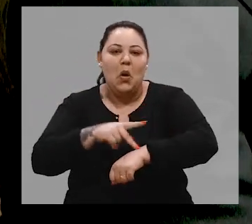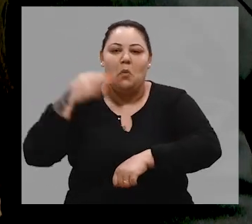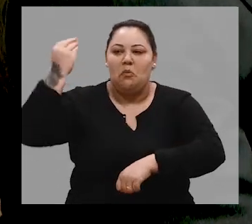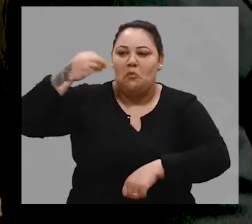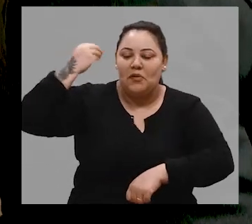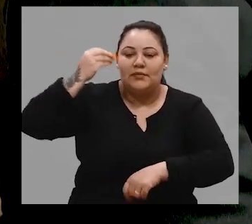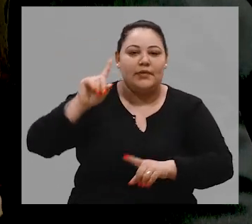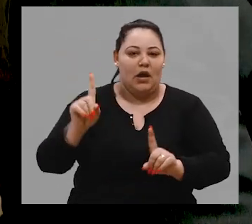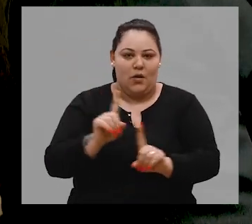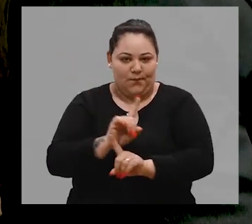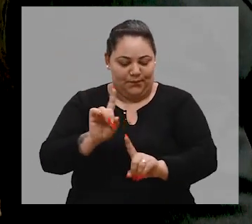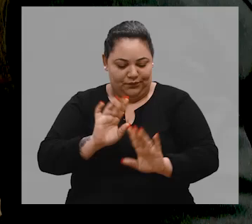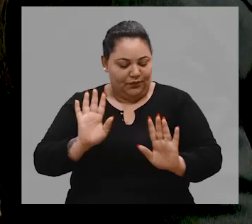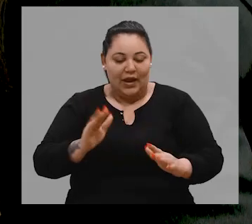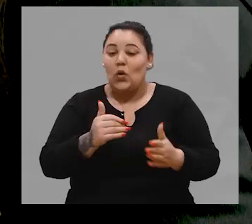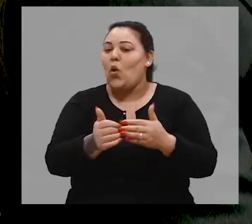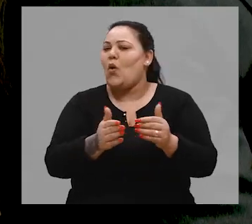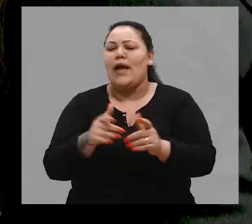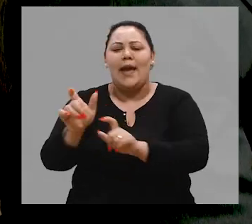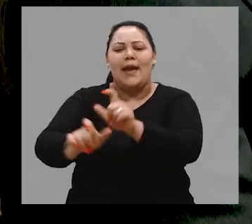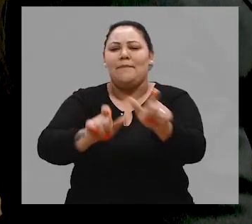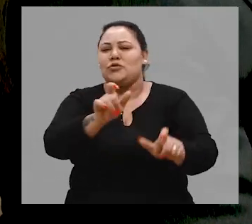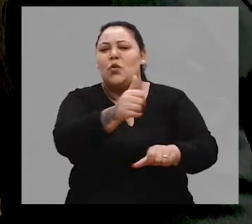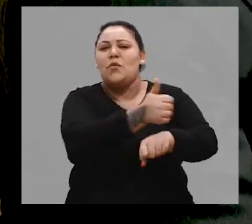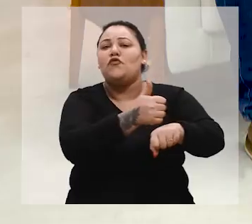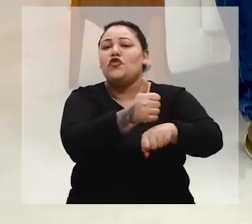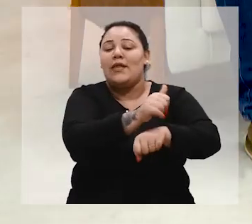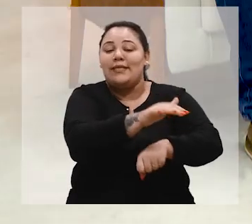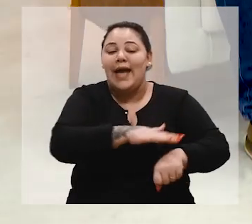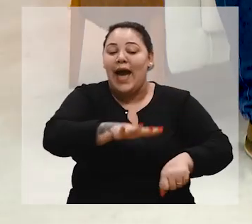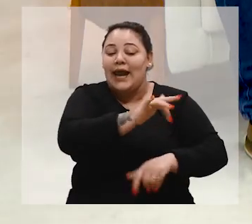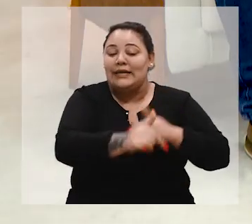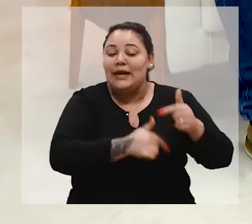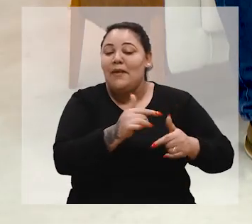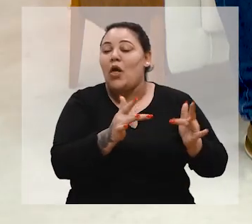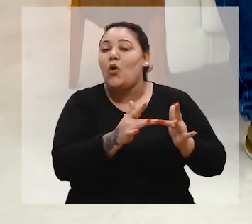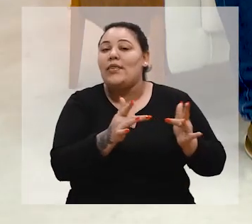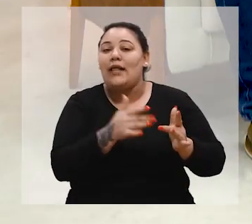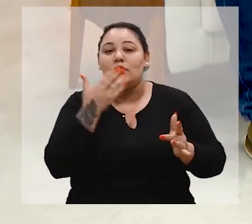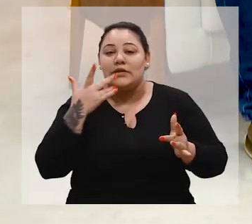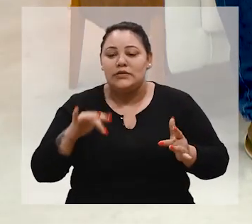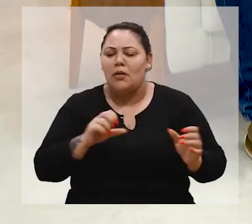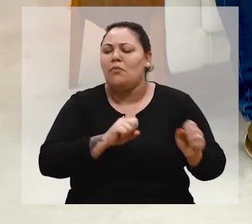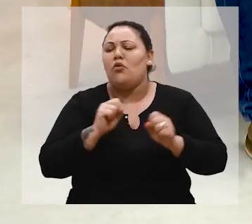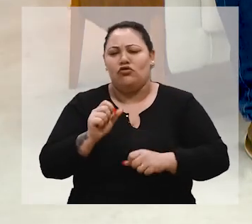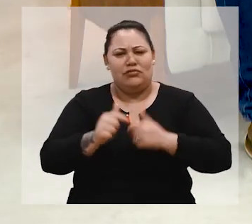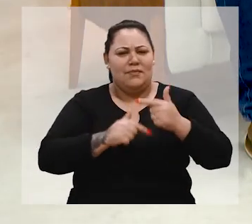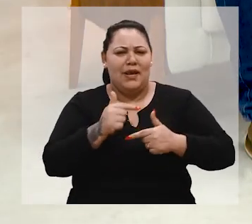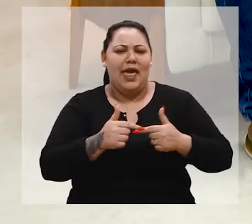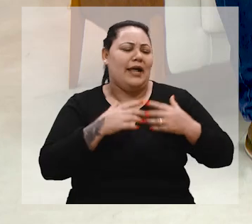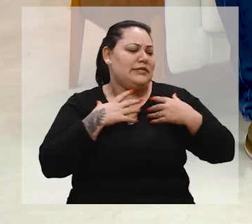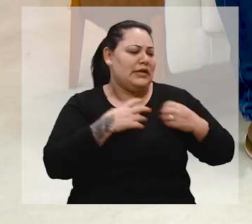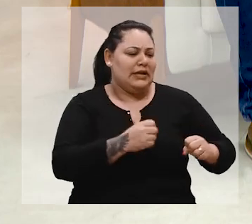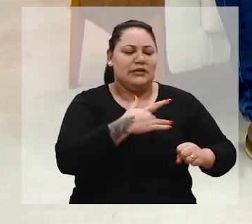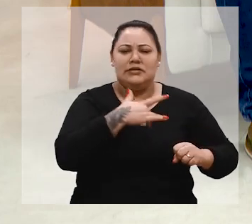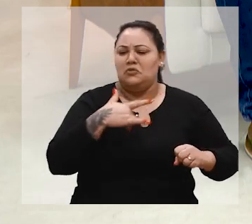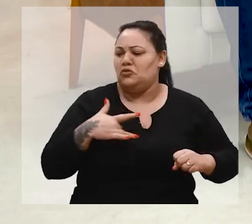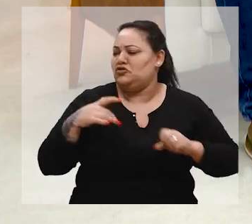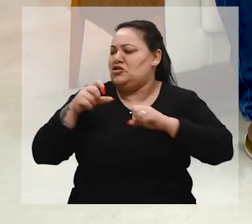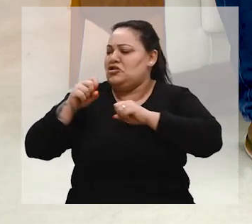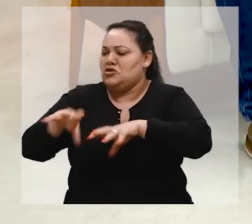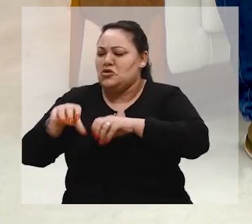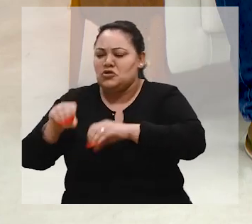ser usado por qualquer profissional que vai trabalhar com crianças. E pode ser trabalhado tanto numa secretaria de saúde, como